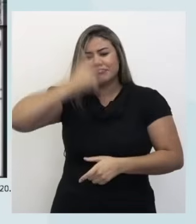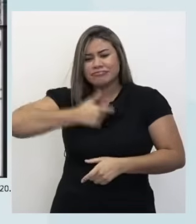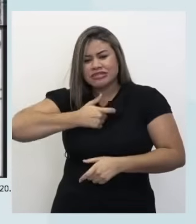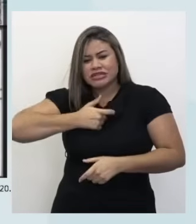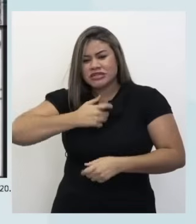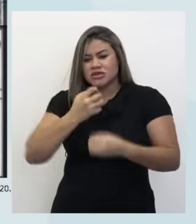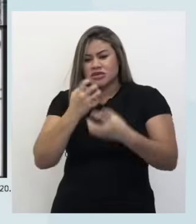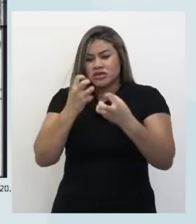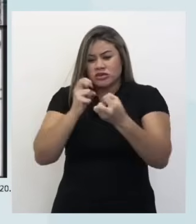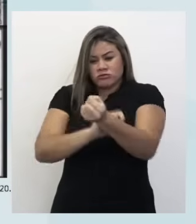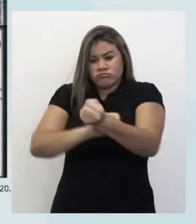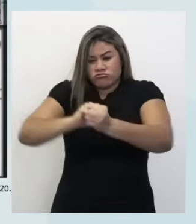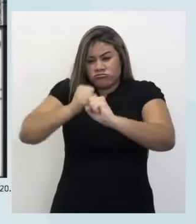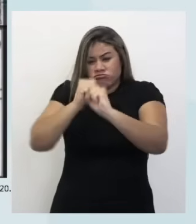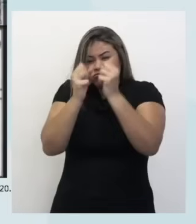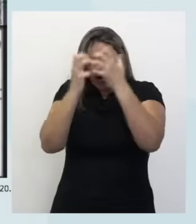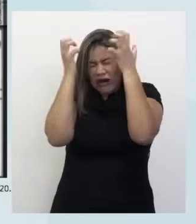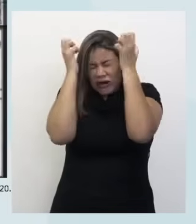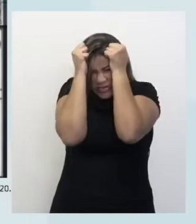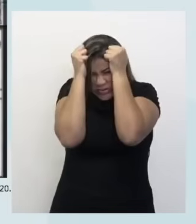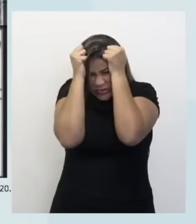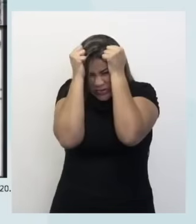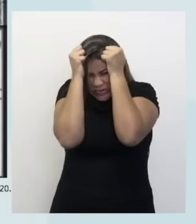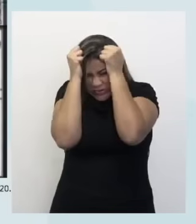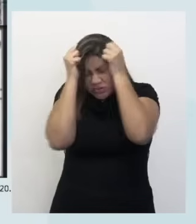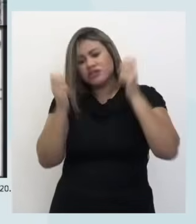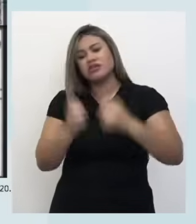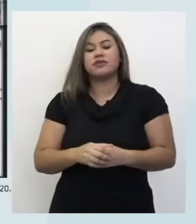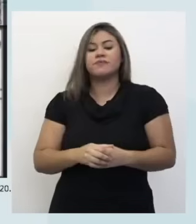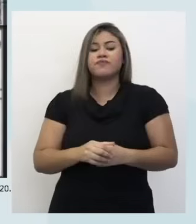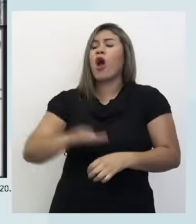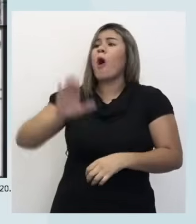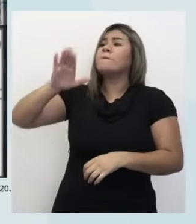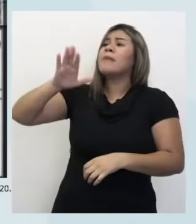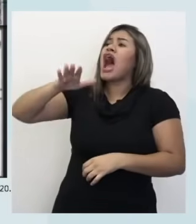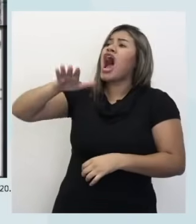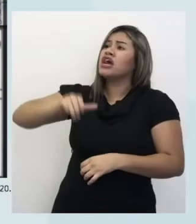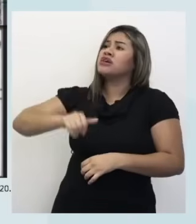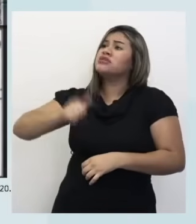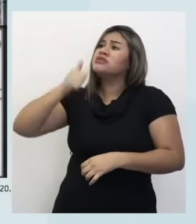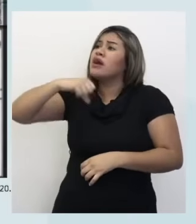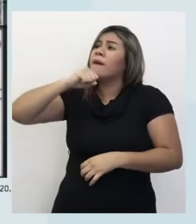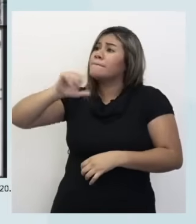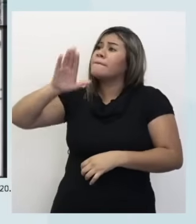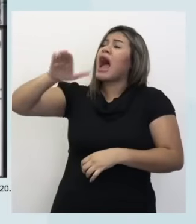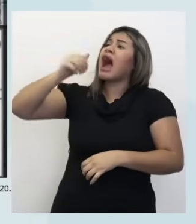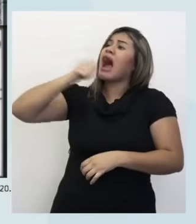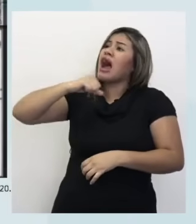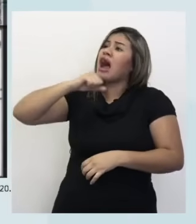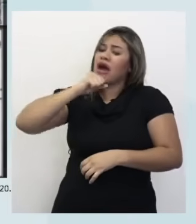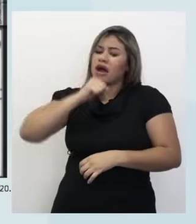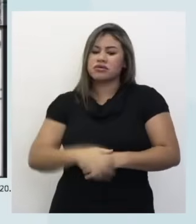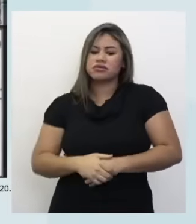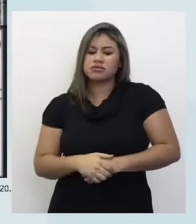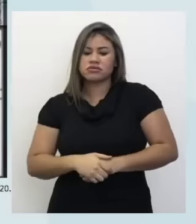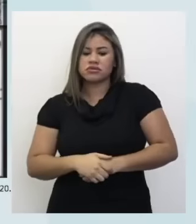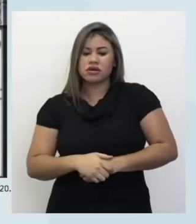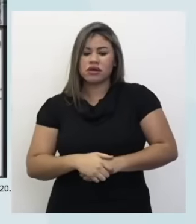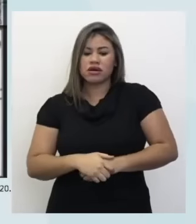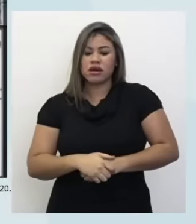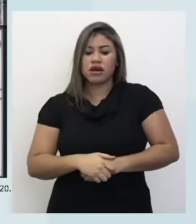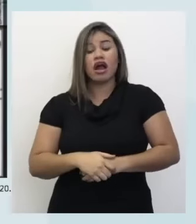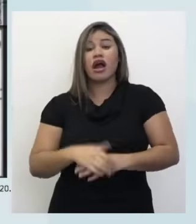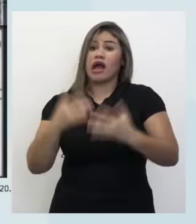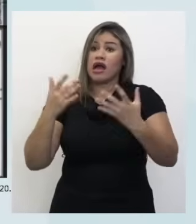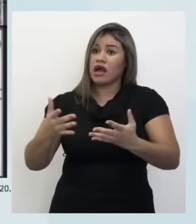né? Ali com as mãos ali na cabeça, brava. Mãe! Ei, mãe! Aí, pare de berrar, Calvin. Se quiser